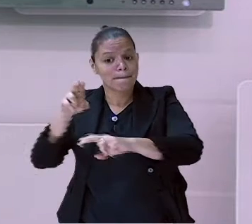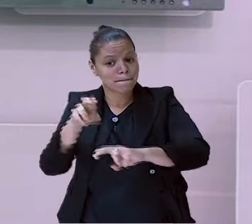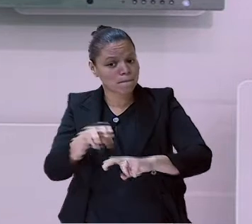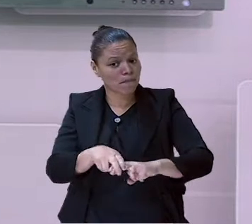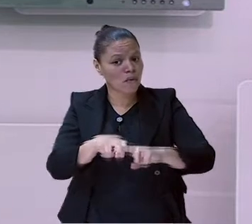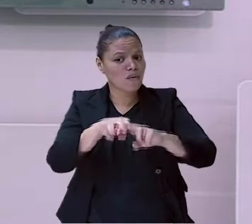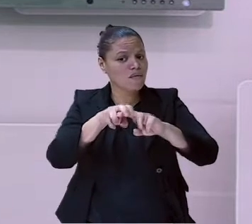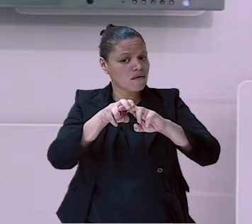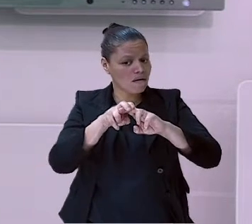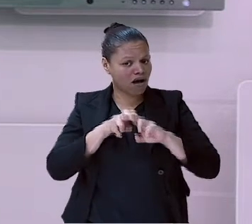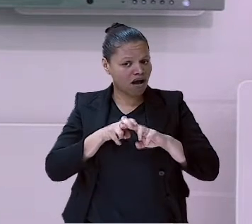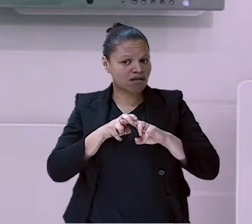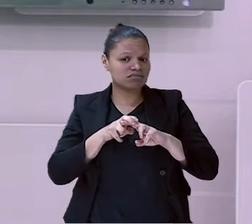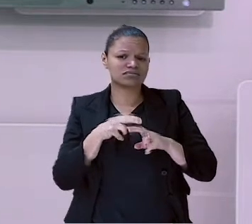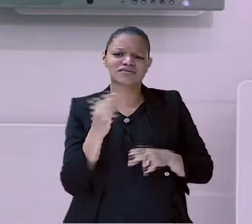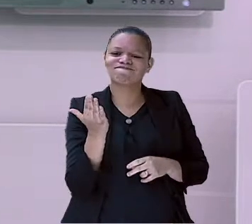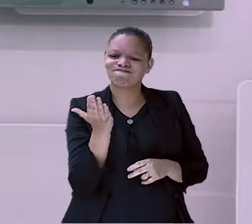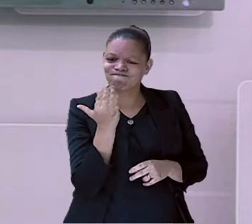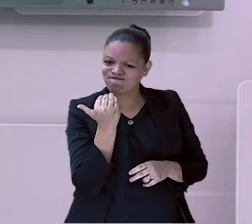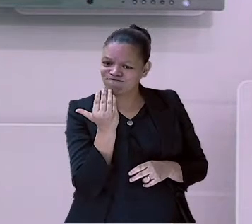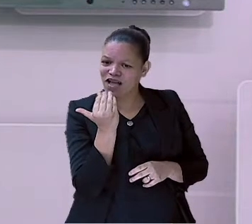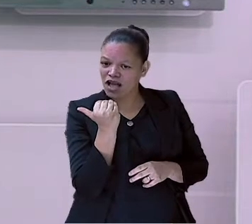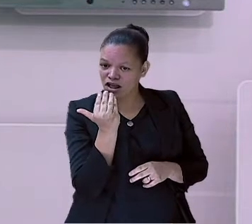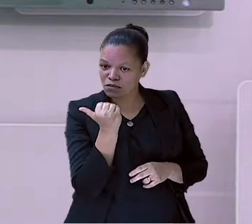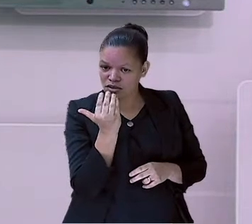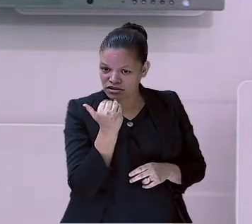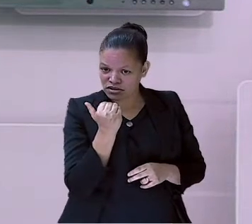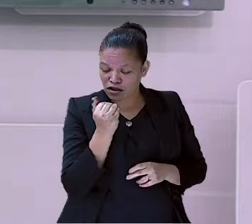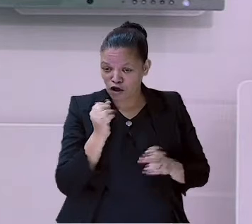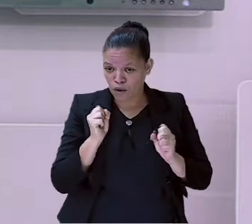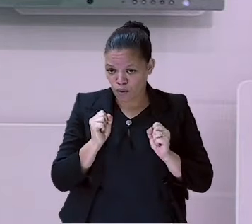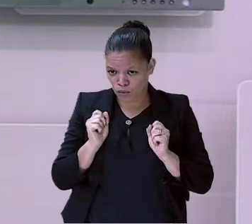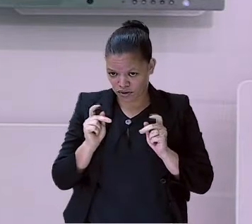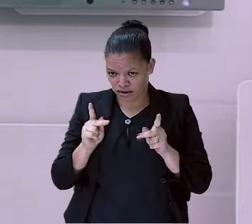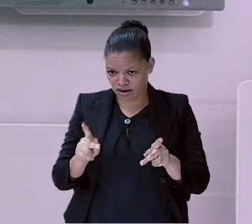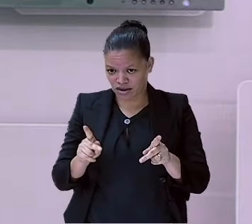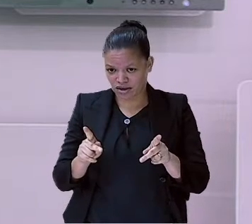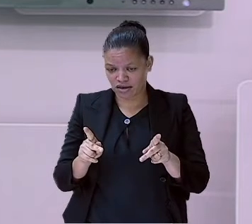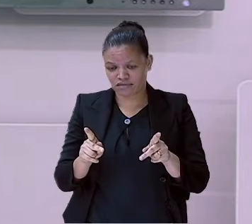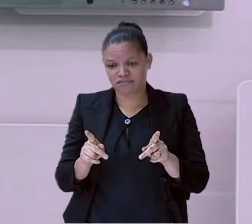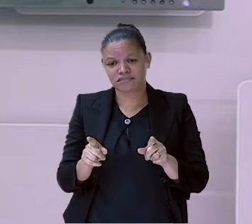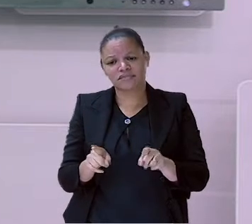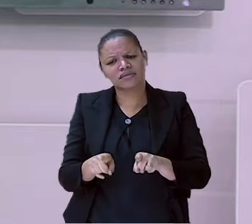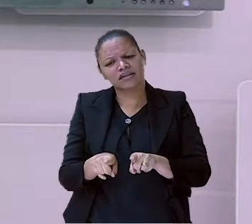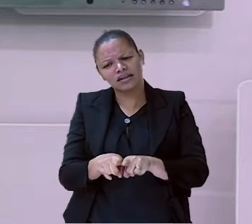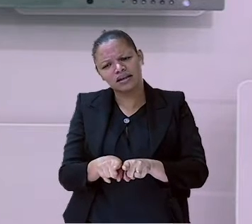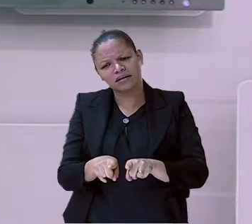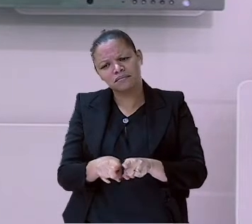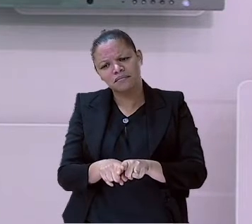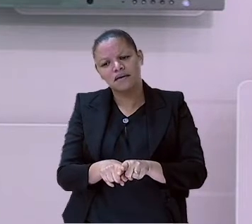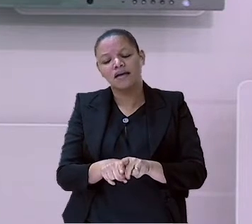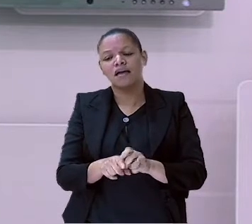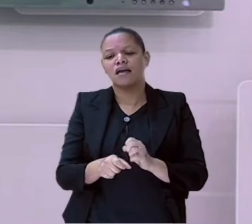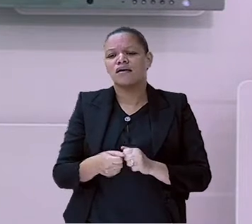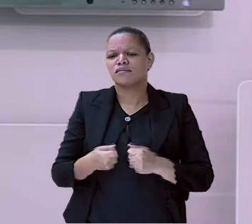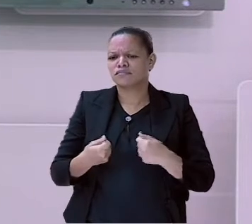tratar também, elas têm uma longa duração, então é um tratamento também mais